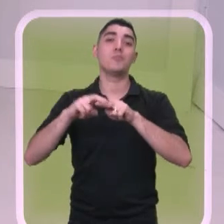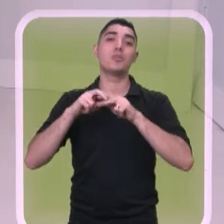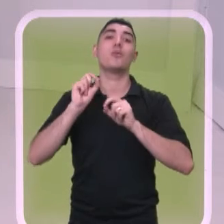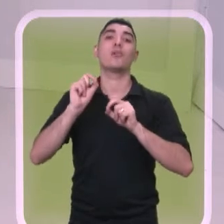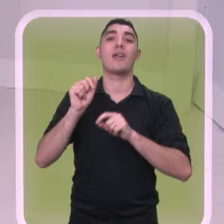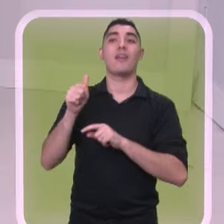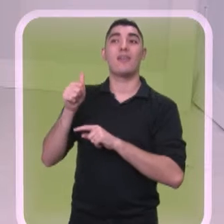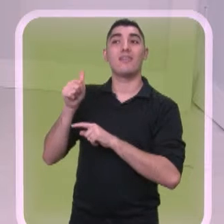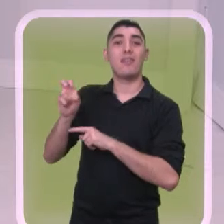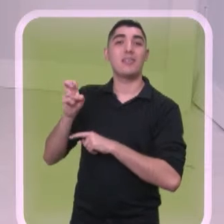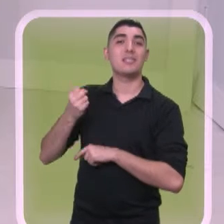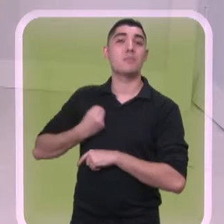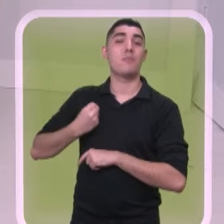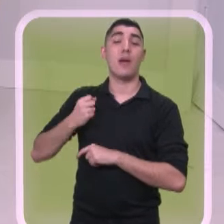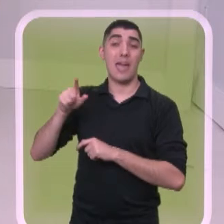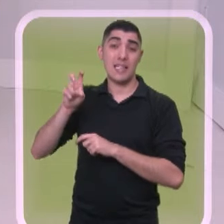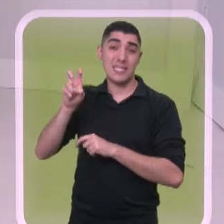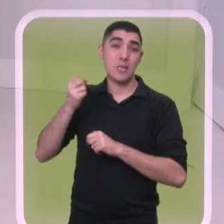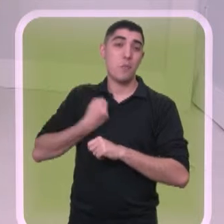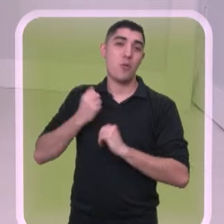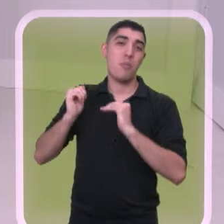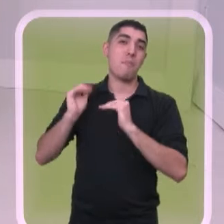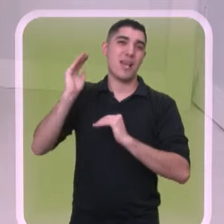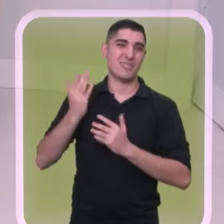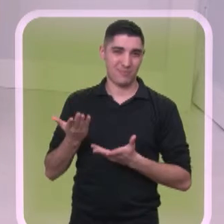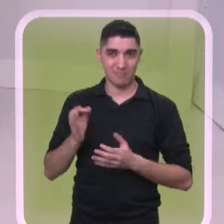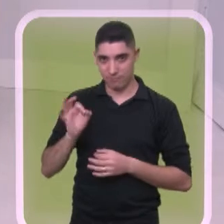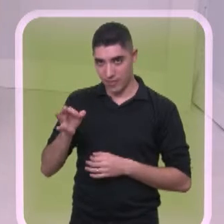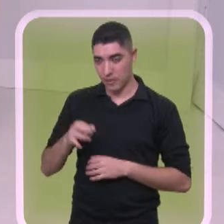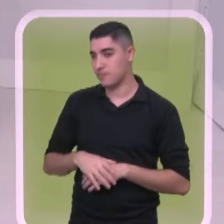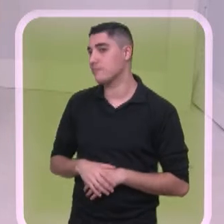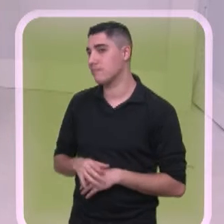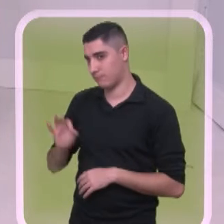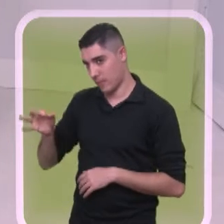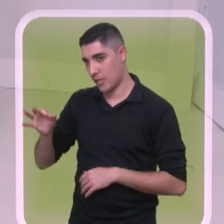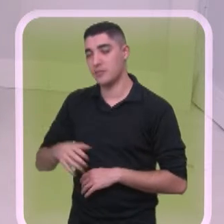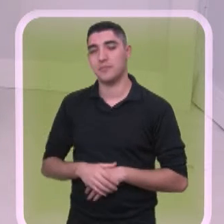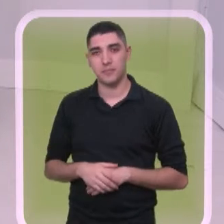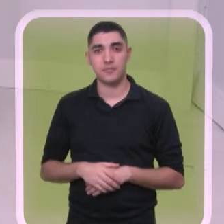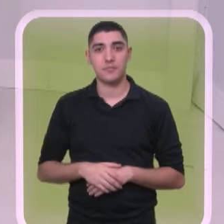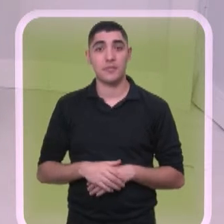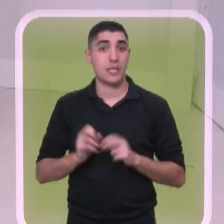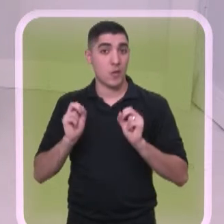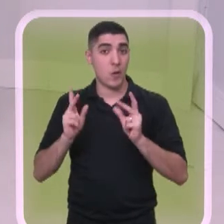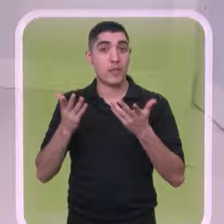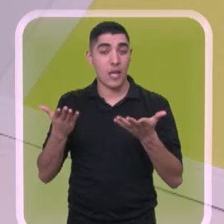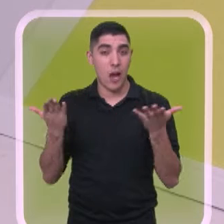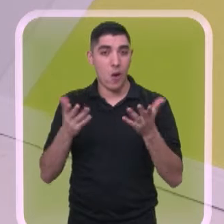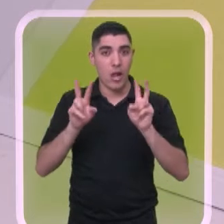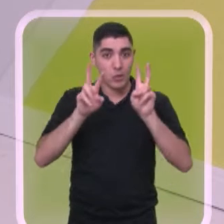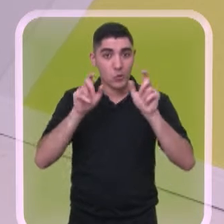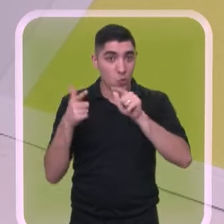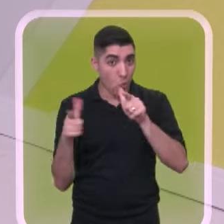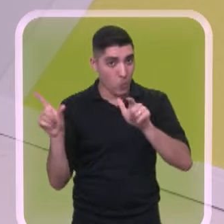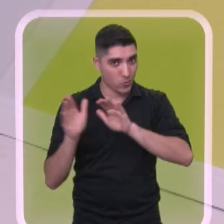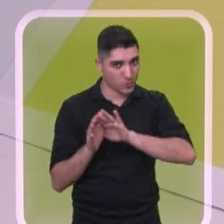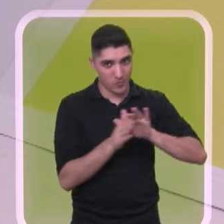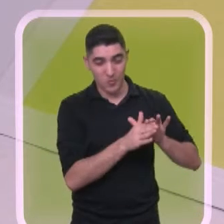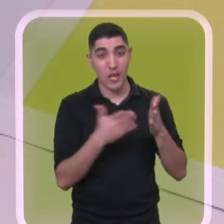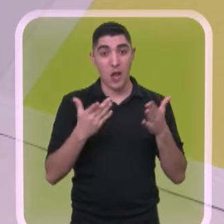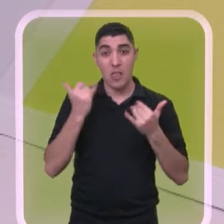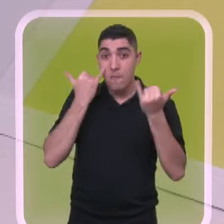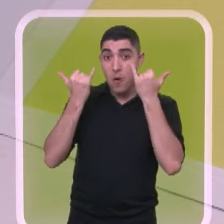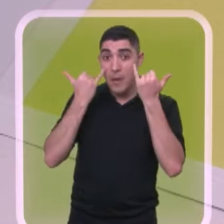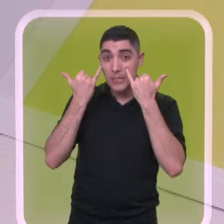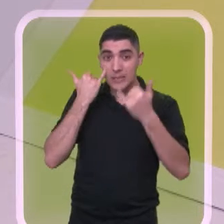por uma vantagem maior. Tá certo, Brunão? Certo. Então tá bom. Brunão, vamos mudar de assunto porque o tempo urge, a informação não